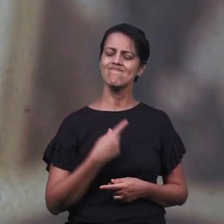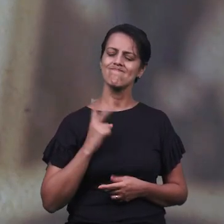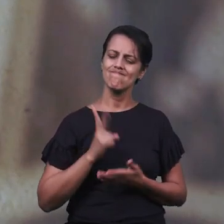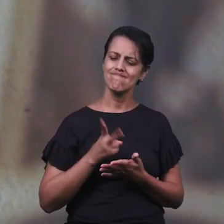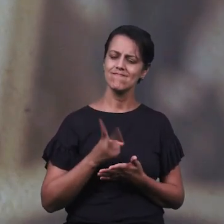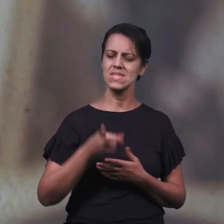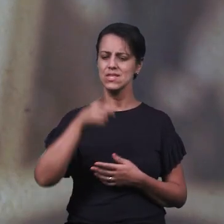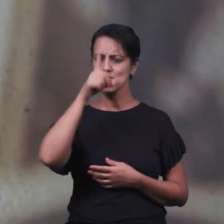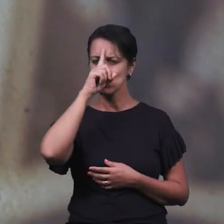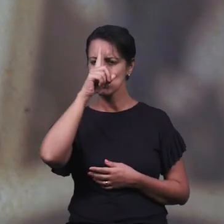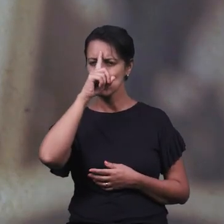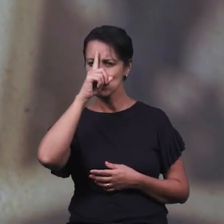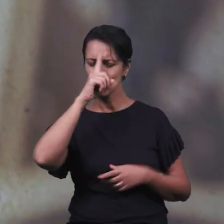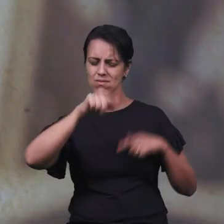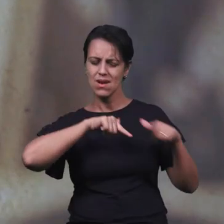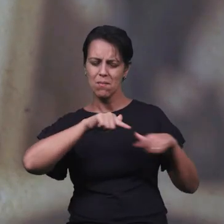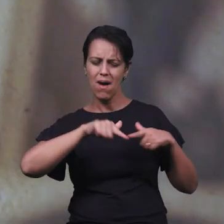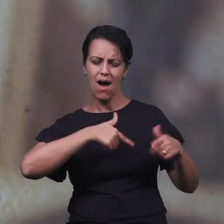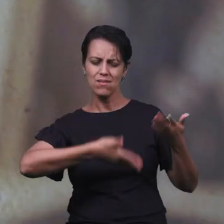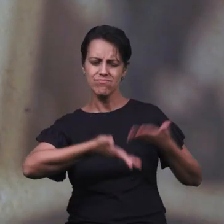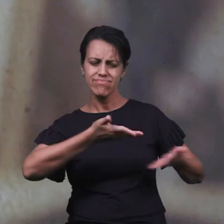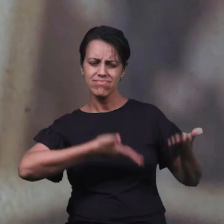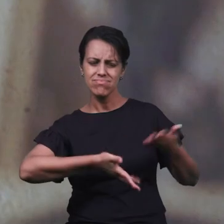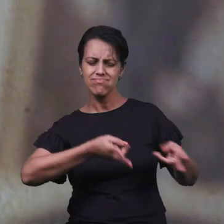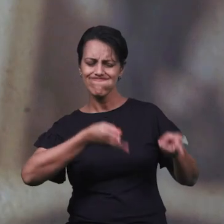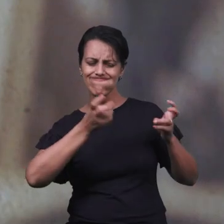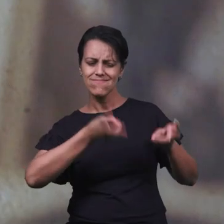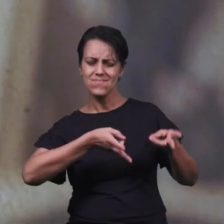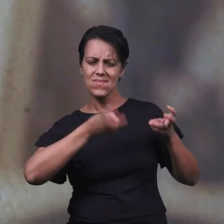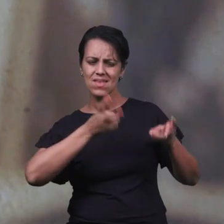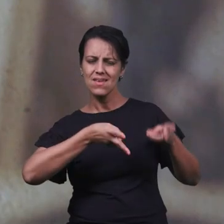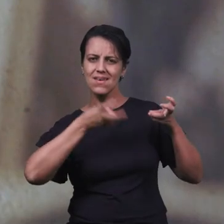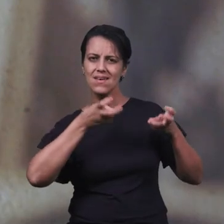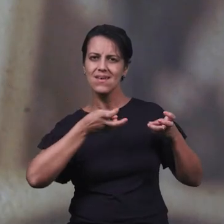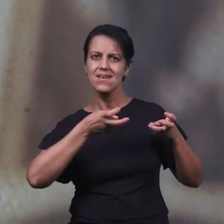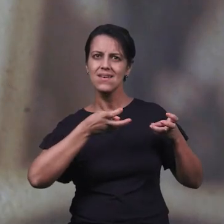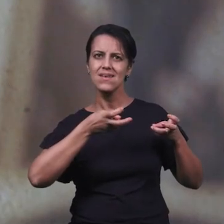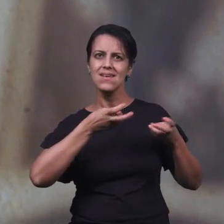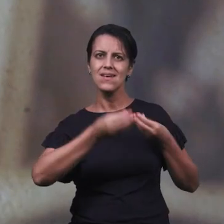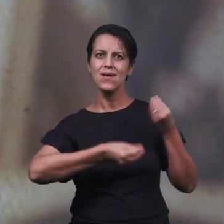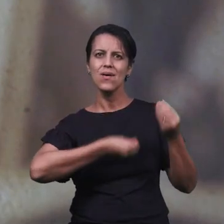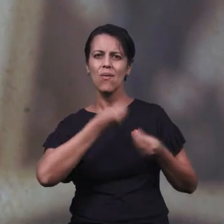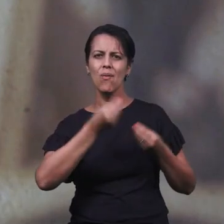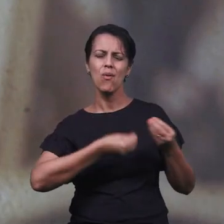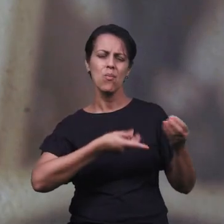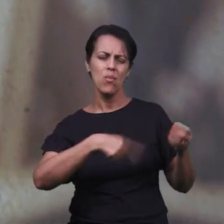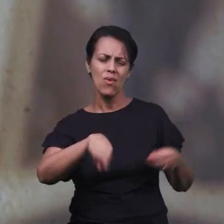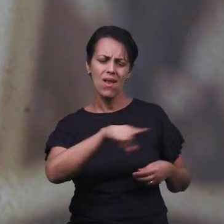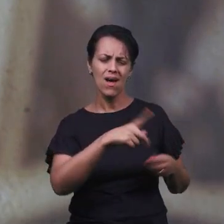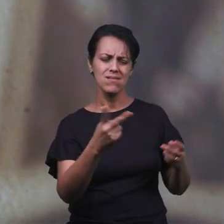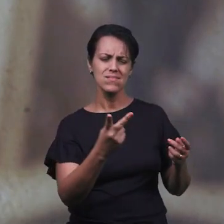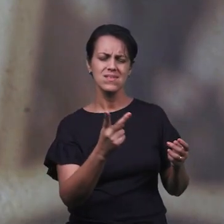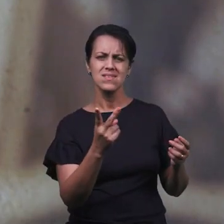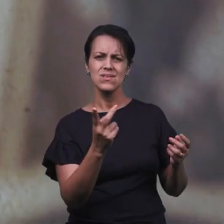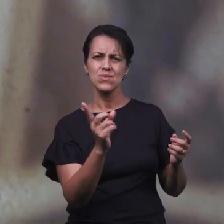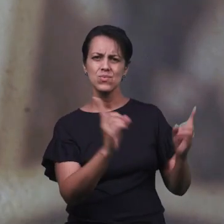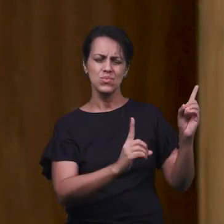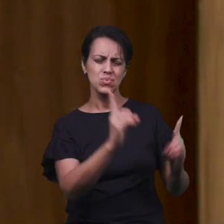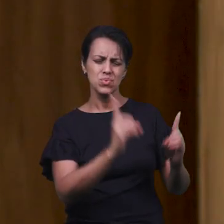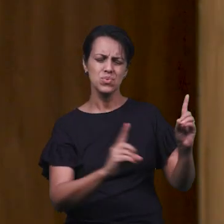dia a dia e a gente vê, assim, como uma questão, muitas vezes, gera tanto sofrimento, né?